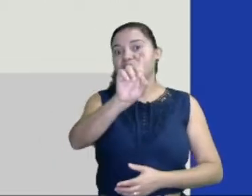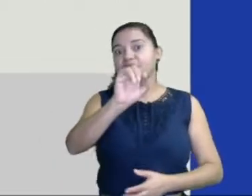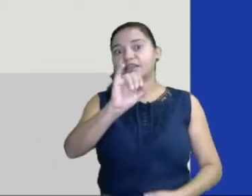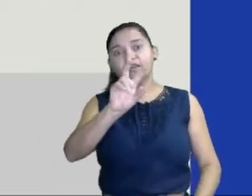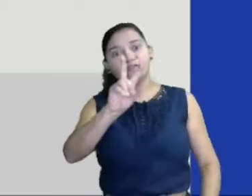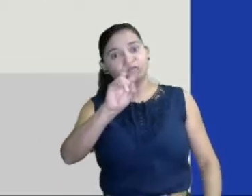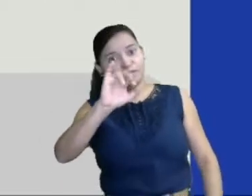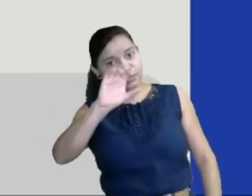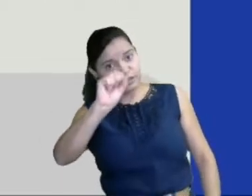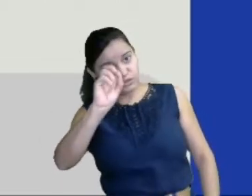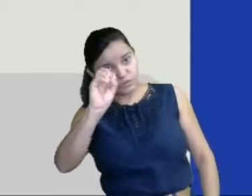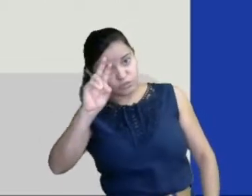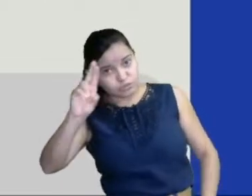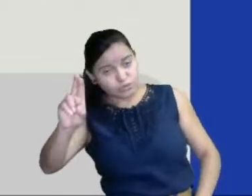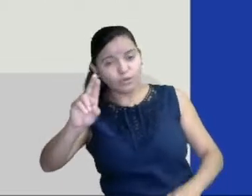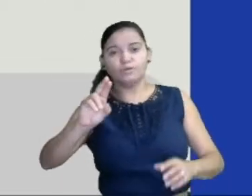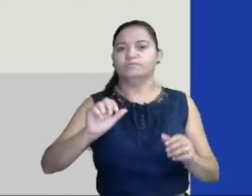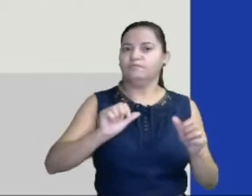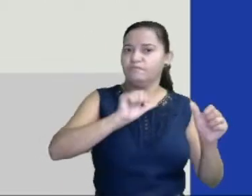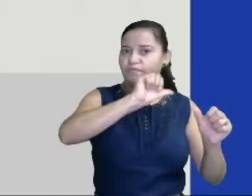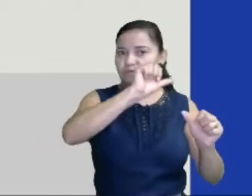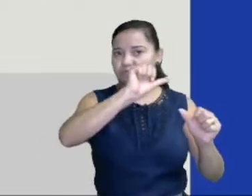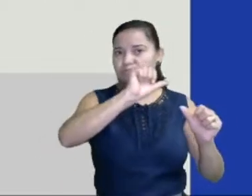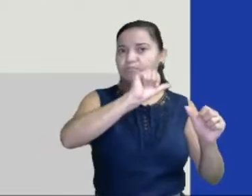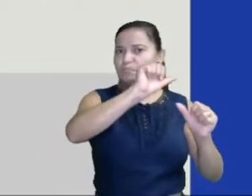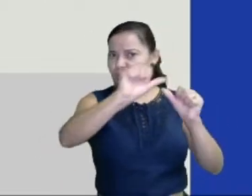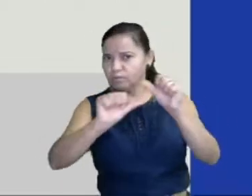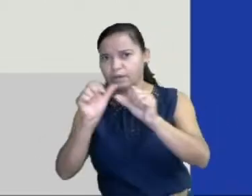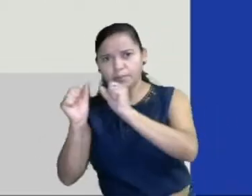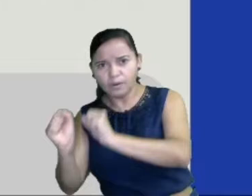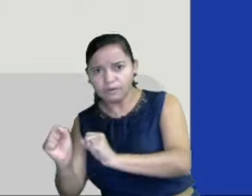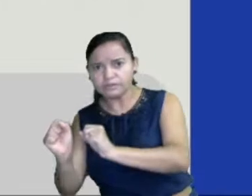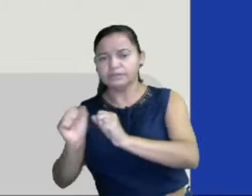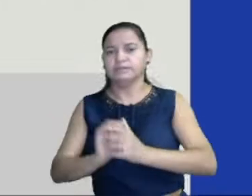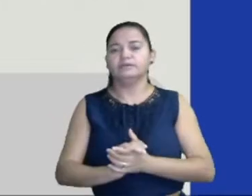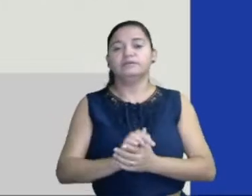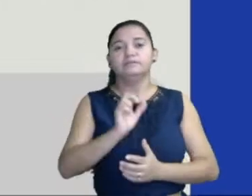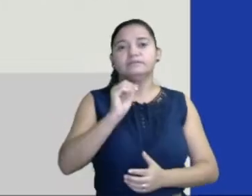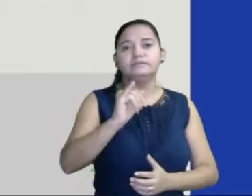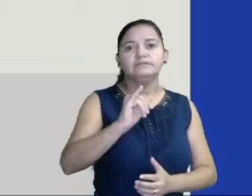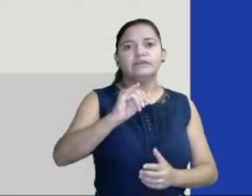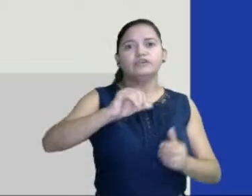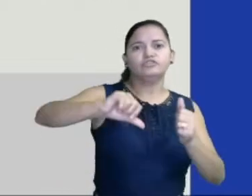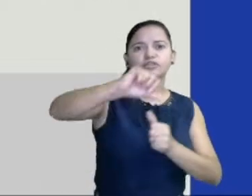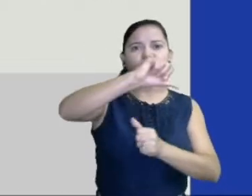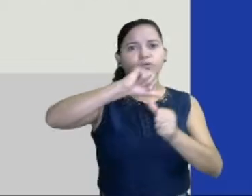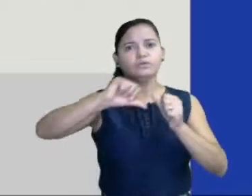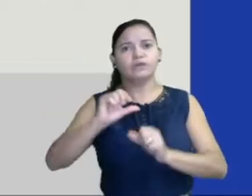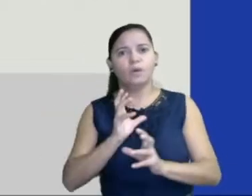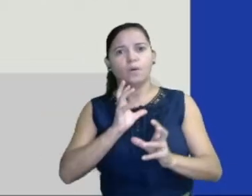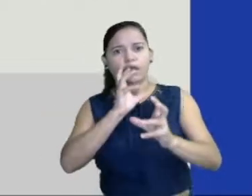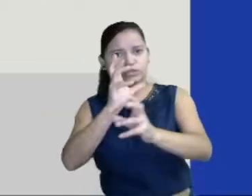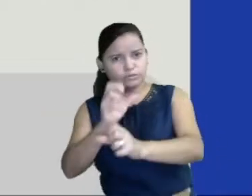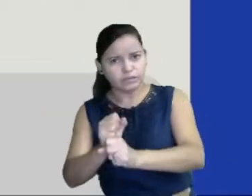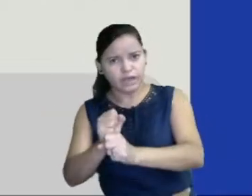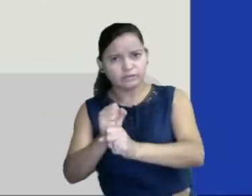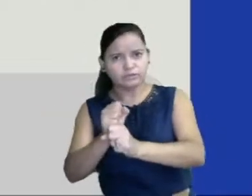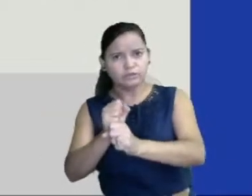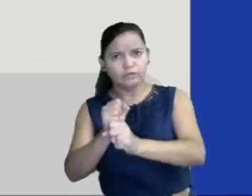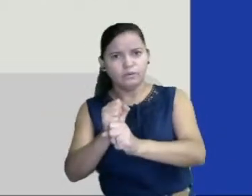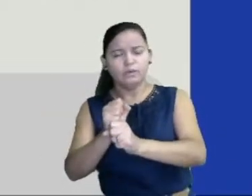se altera e reconhecer e se multiplicarmos um dos fatores de um produto por um número o